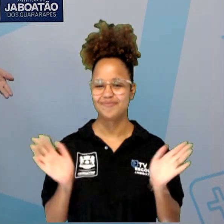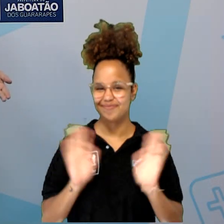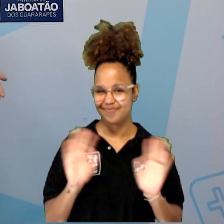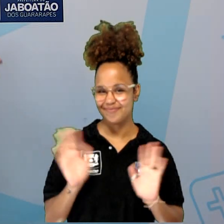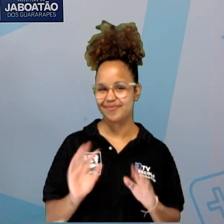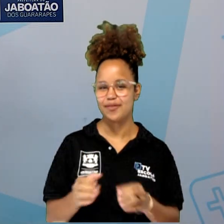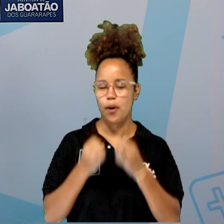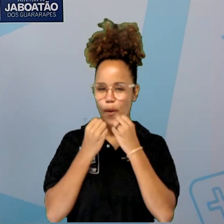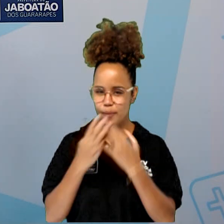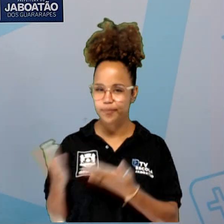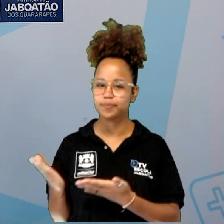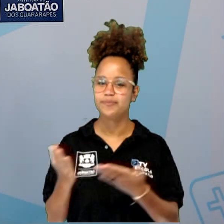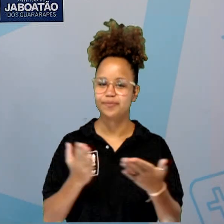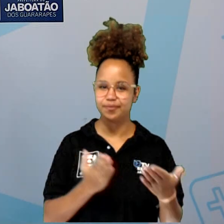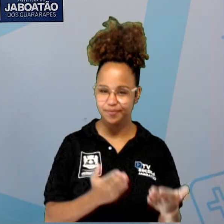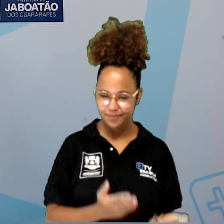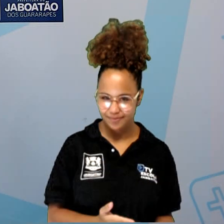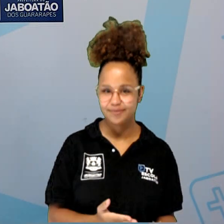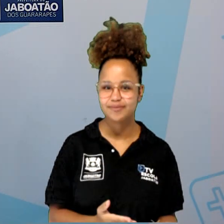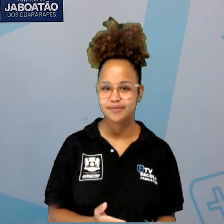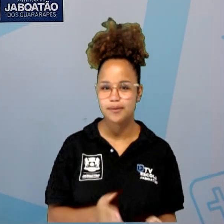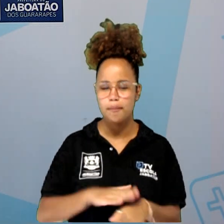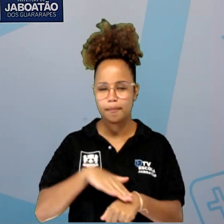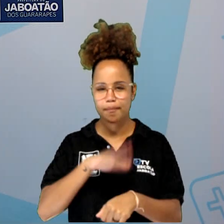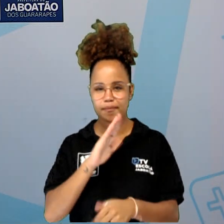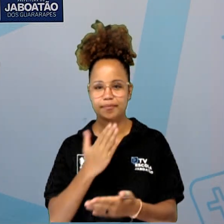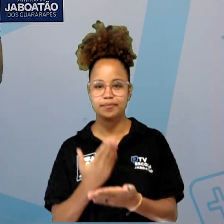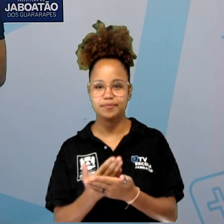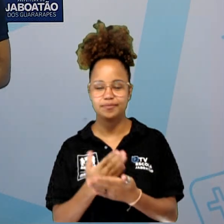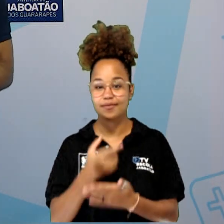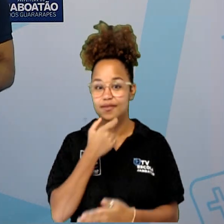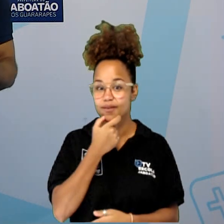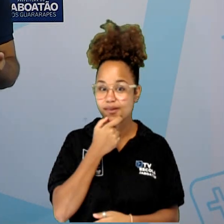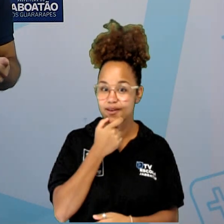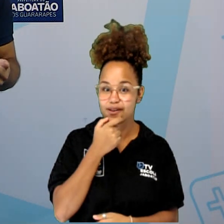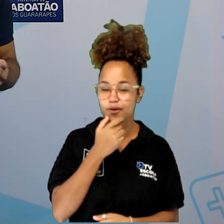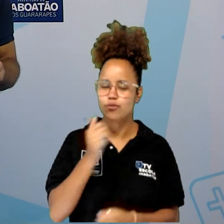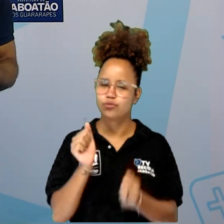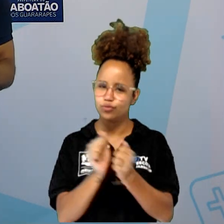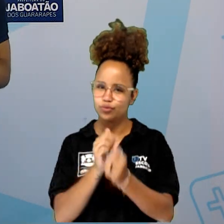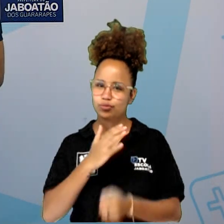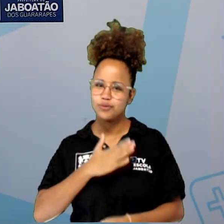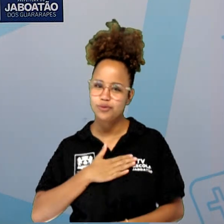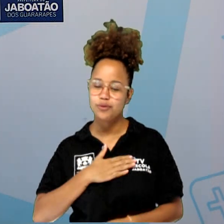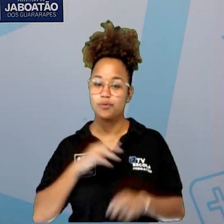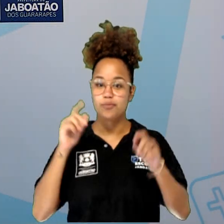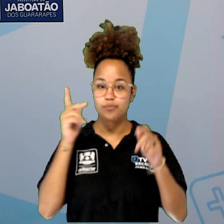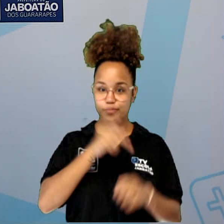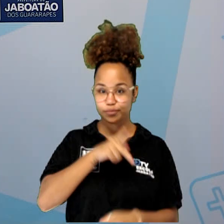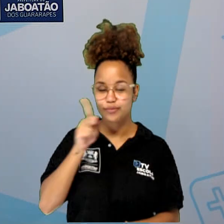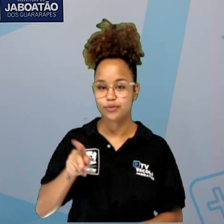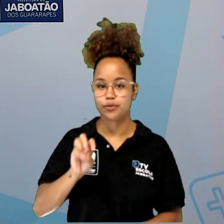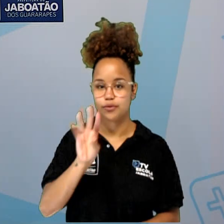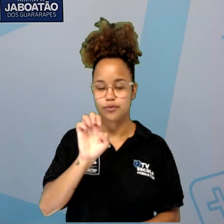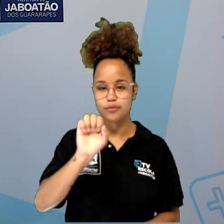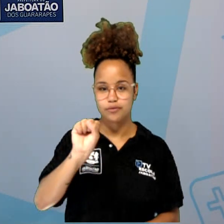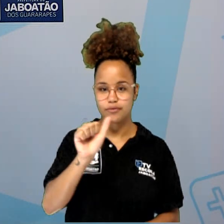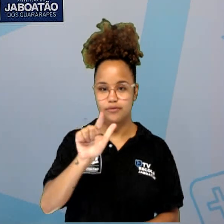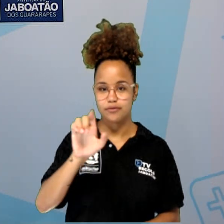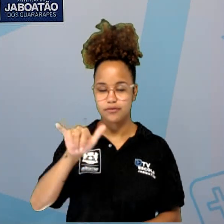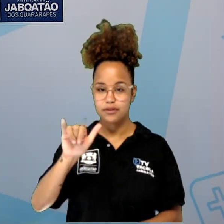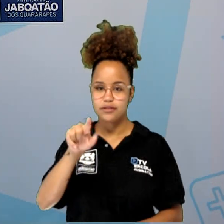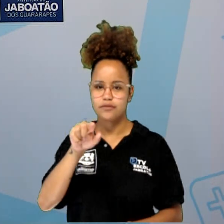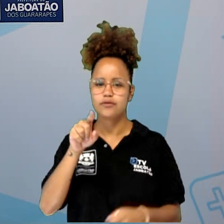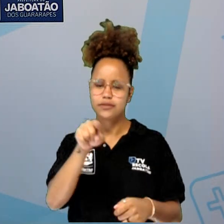Olá, sejam bem-vindos, sejam bem-vindas a mais uma aula de inglês comigo, Teacher Wesley. Se você é aluno de